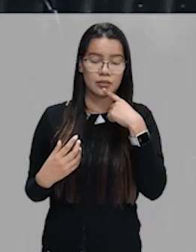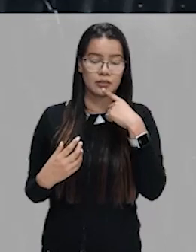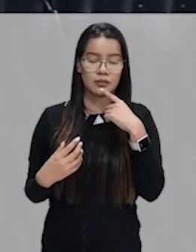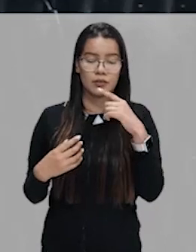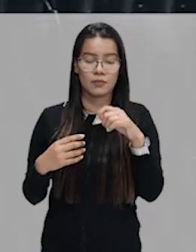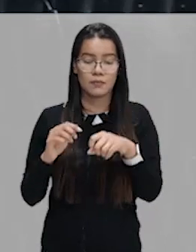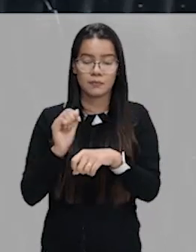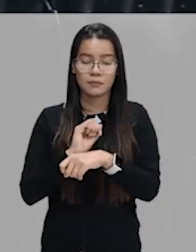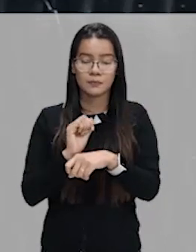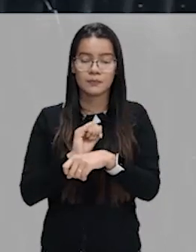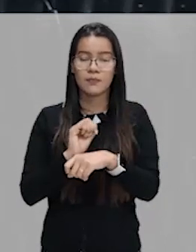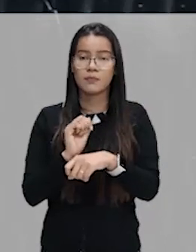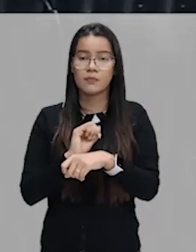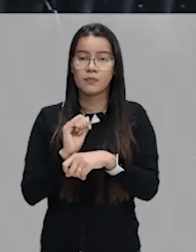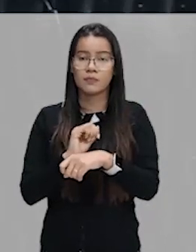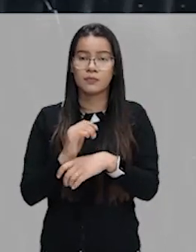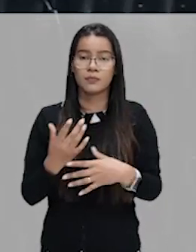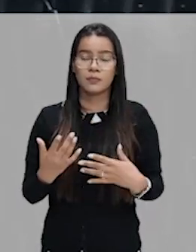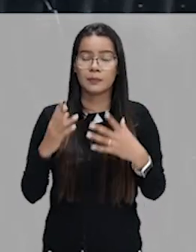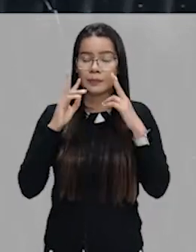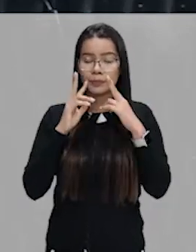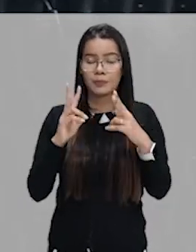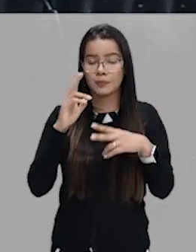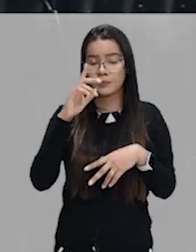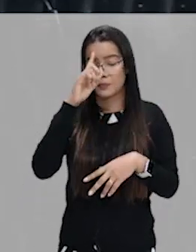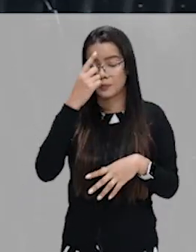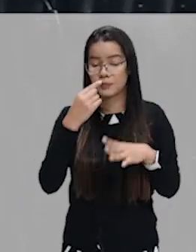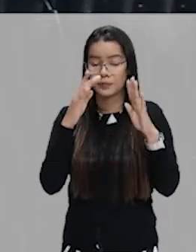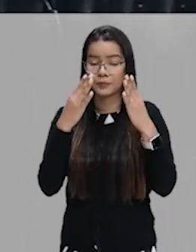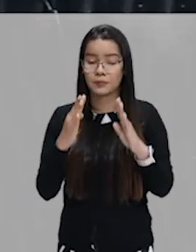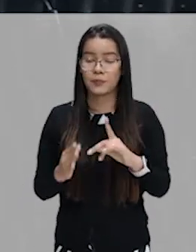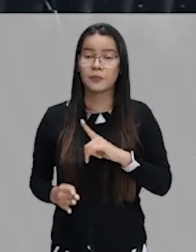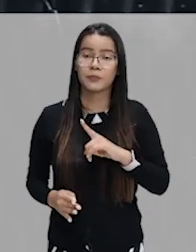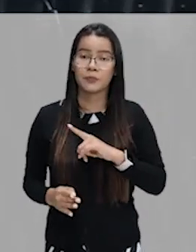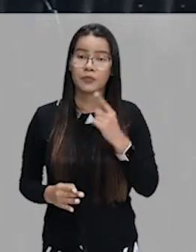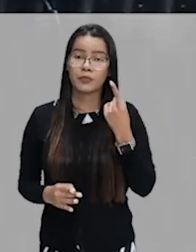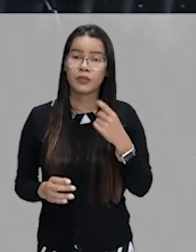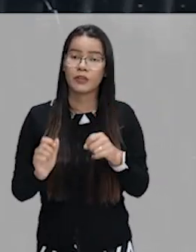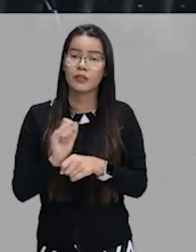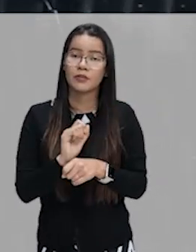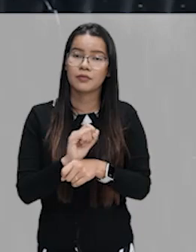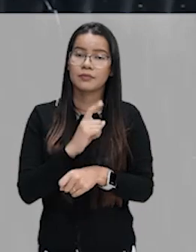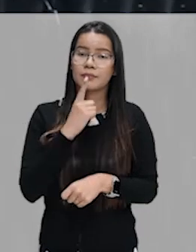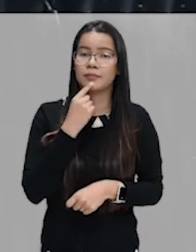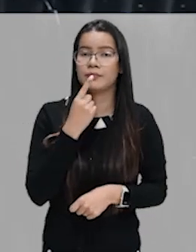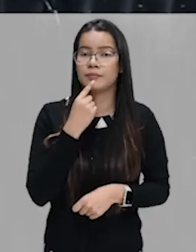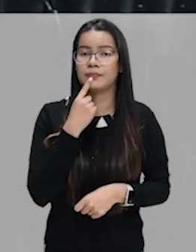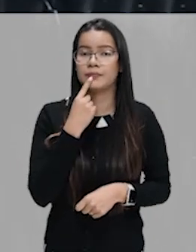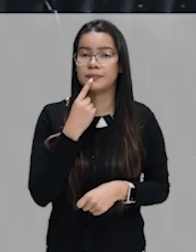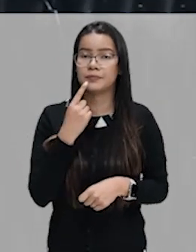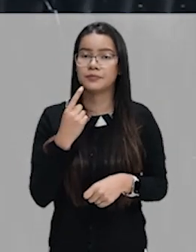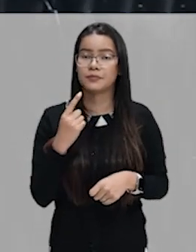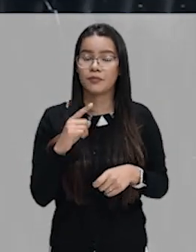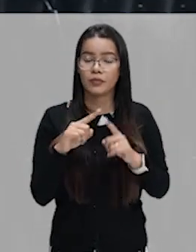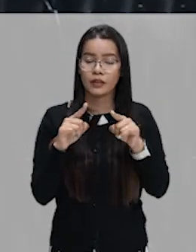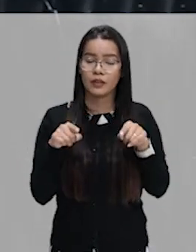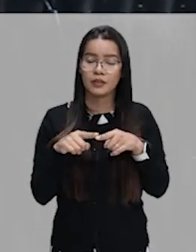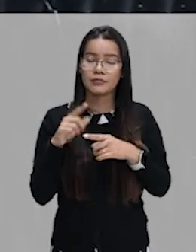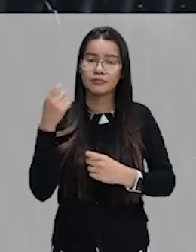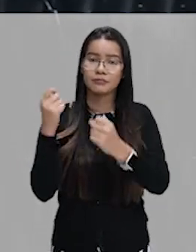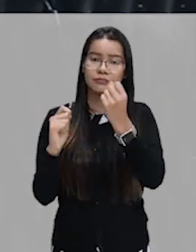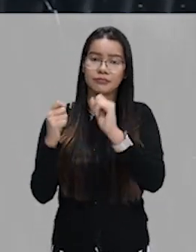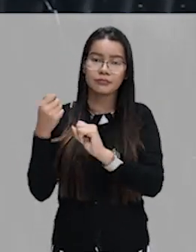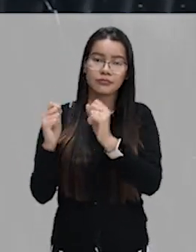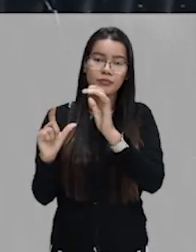red car in the workshop. Havia um carro vermelho na garagem, ou na oficina,